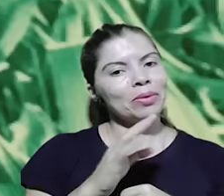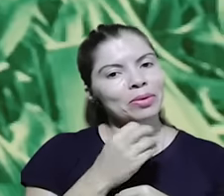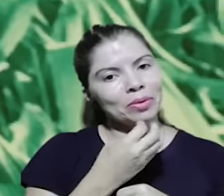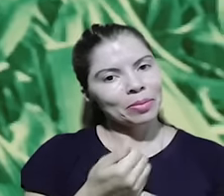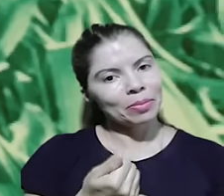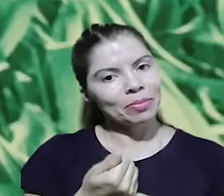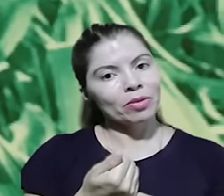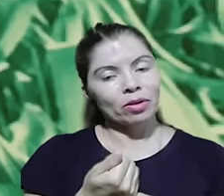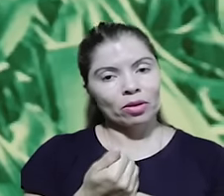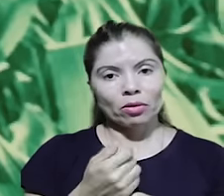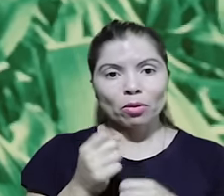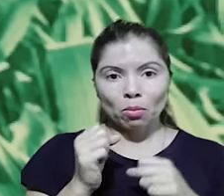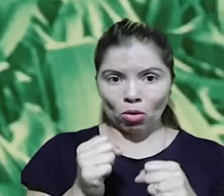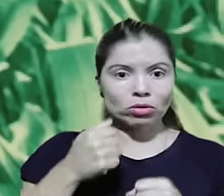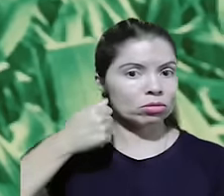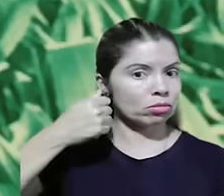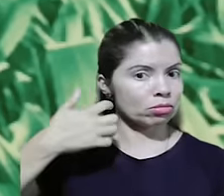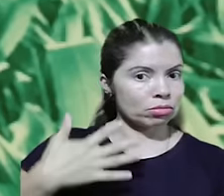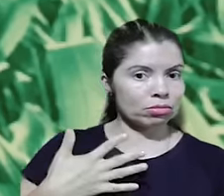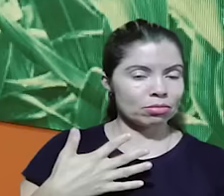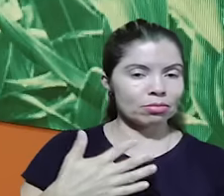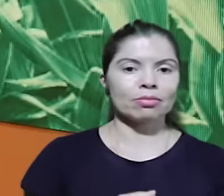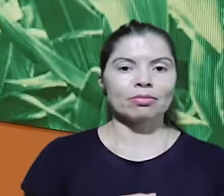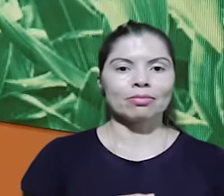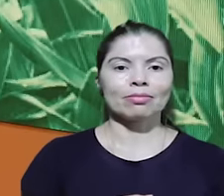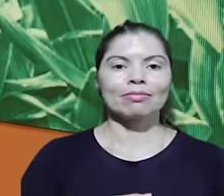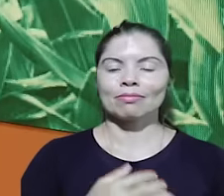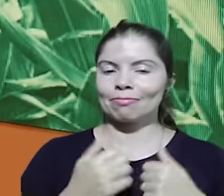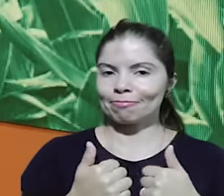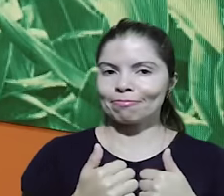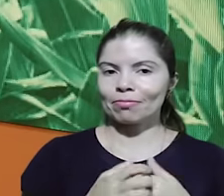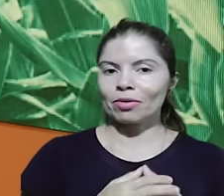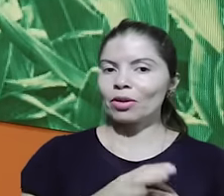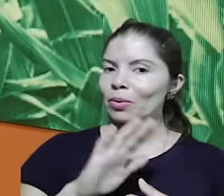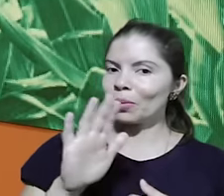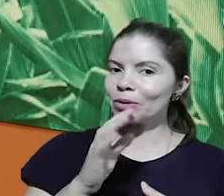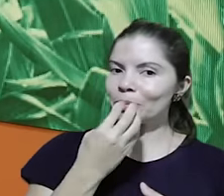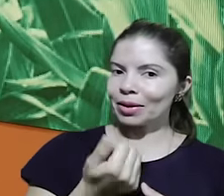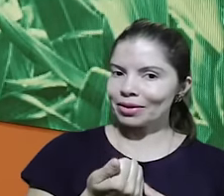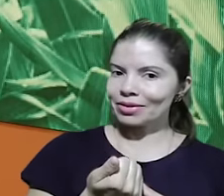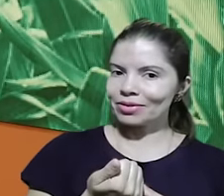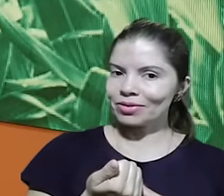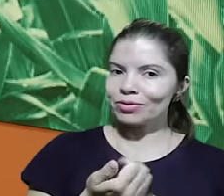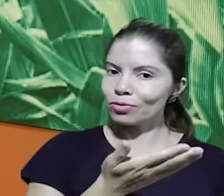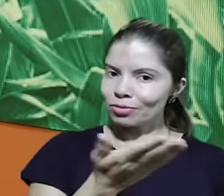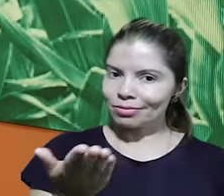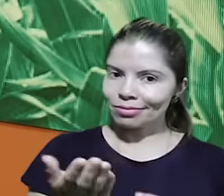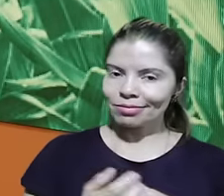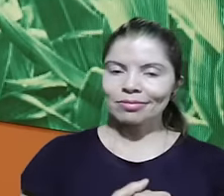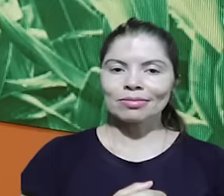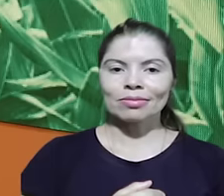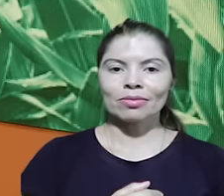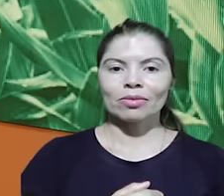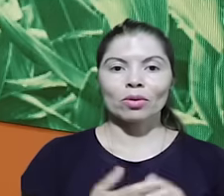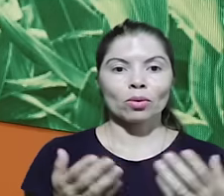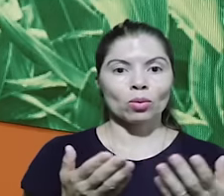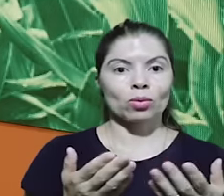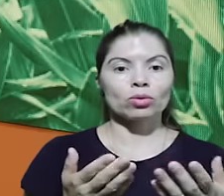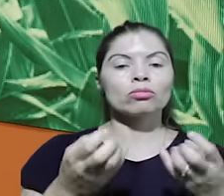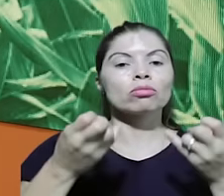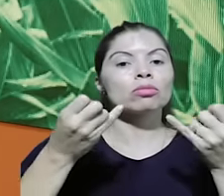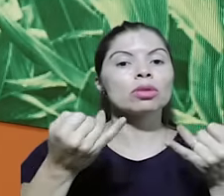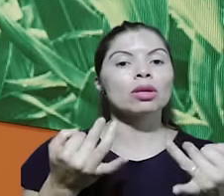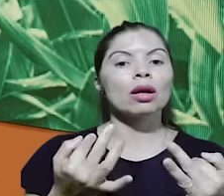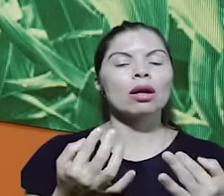você quer começar fazendo a sua autoinscrição tudo bem olá tudo bem com vocês hoje estamos aqui para